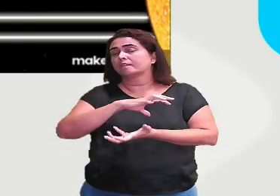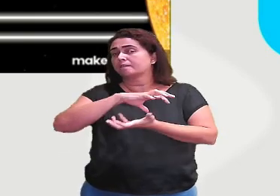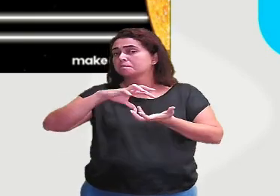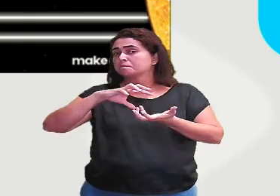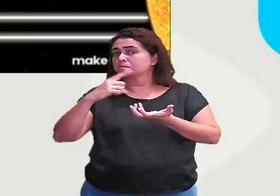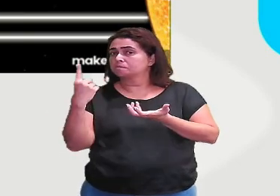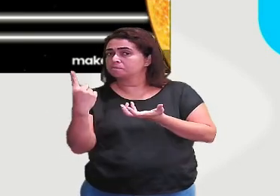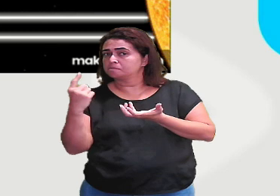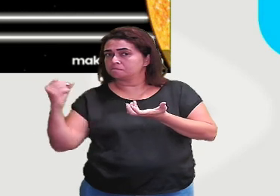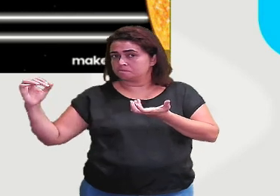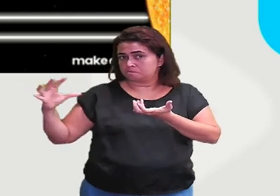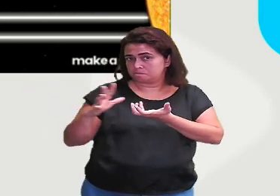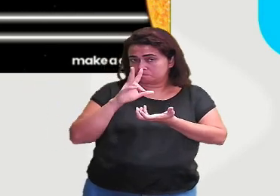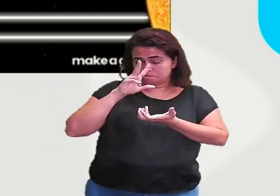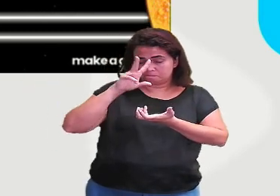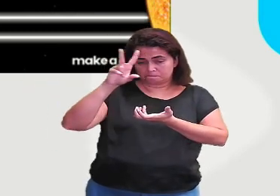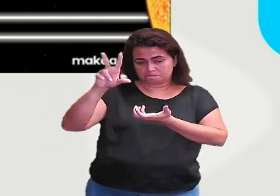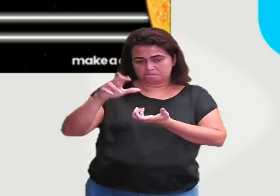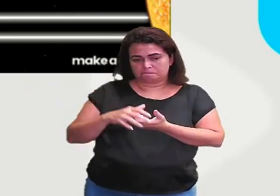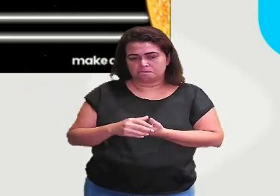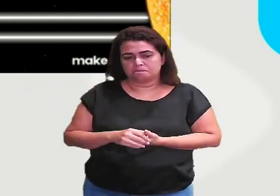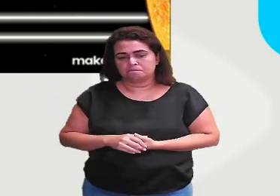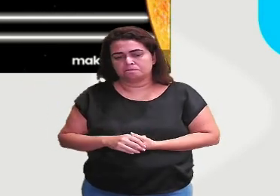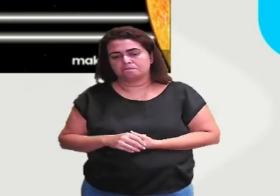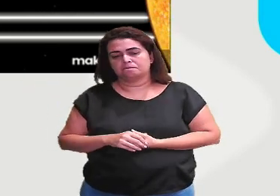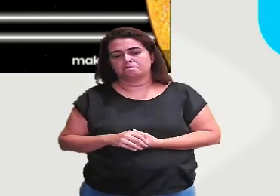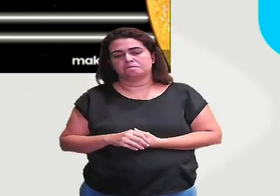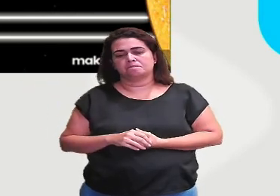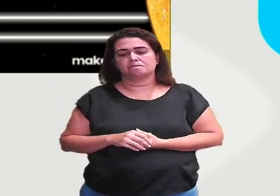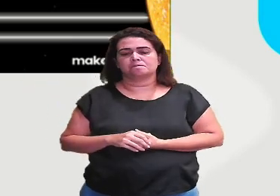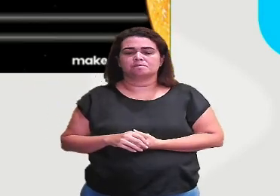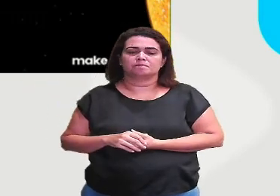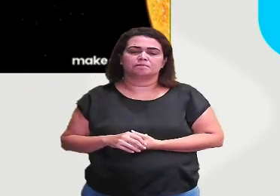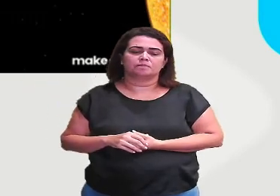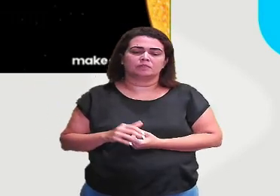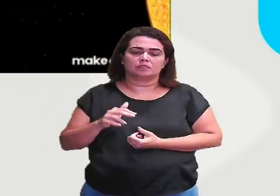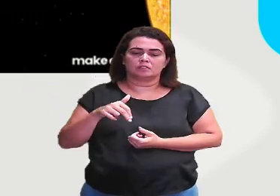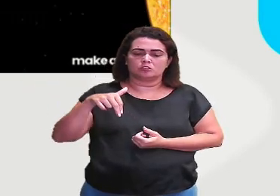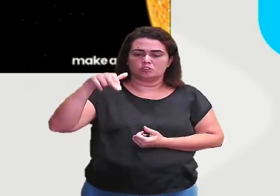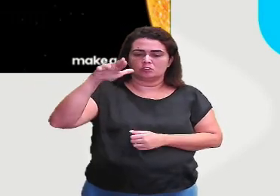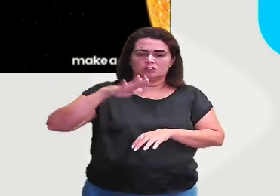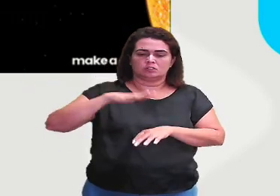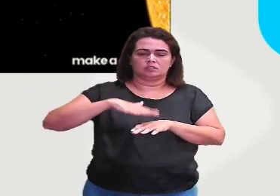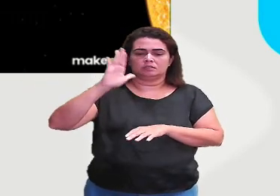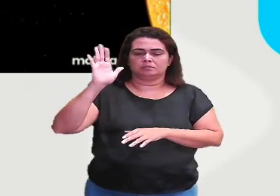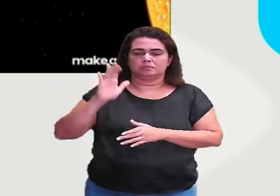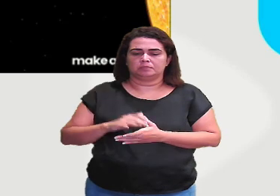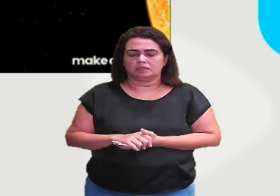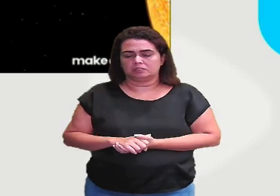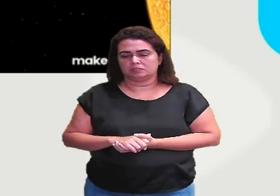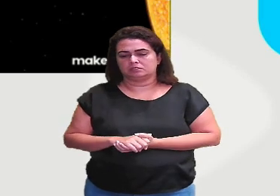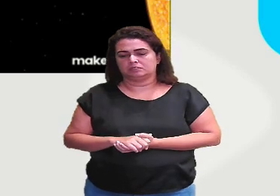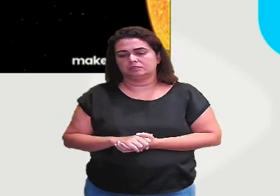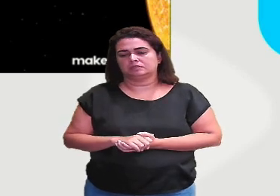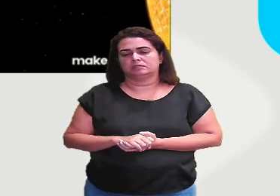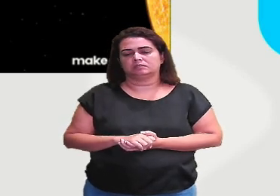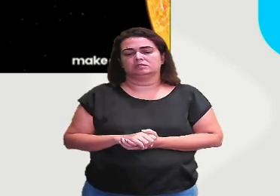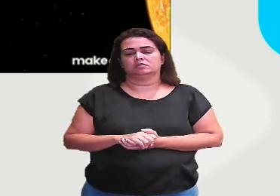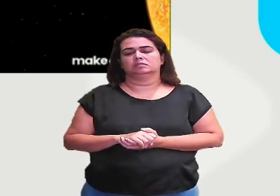Ali, no caso, está mostrando o solstício, né, com incidência maior do sol no hemisfério norte. Então, nesse dia, nesse dia,